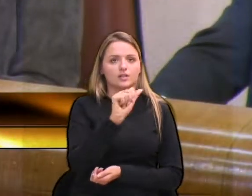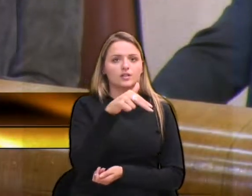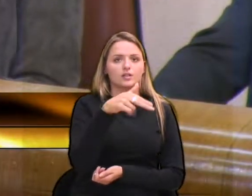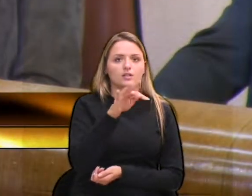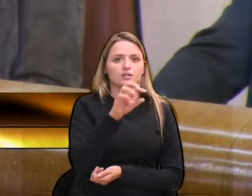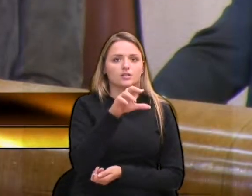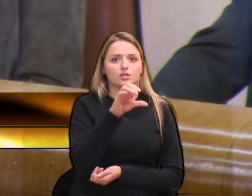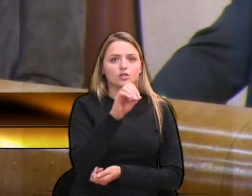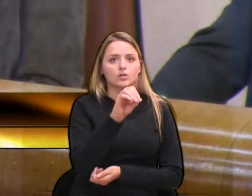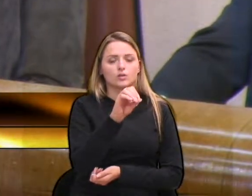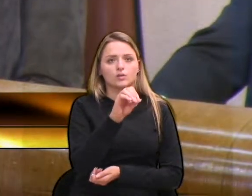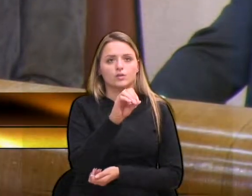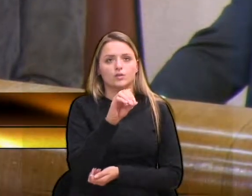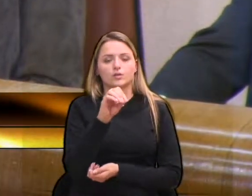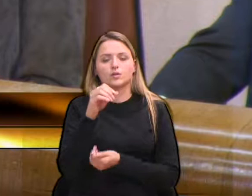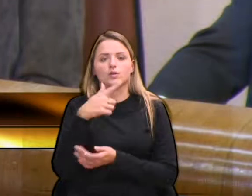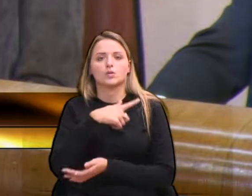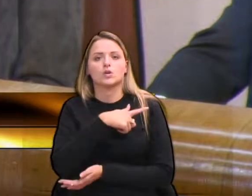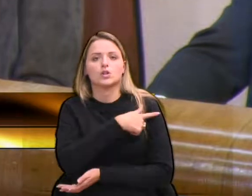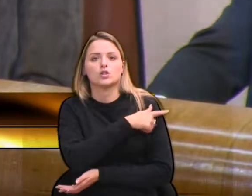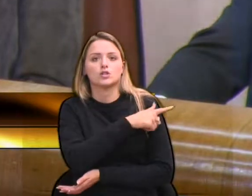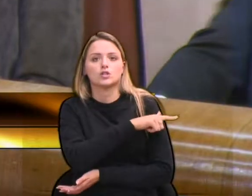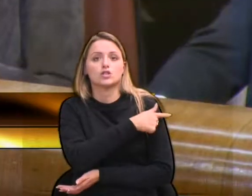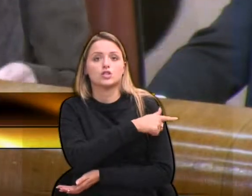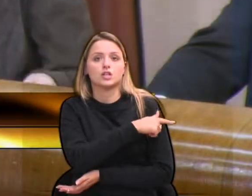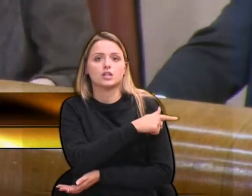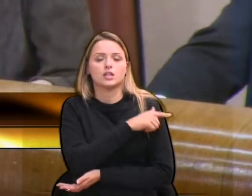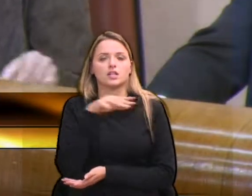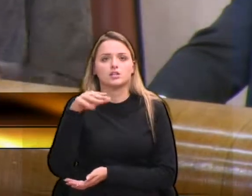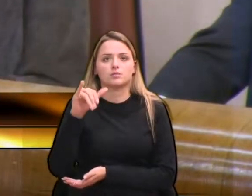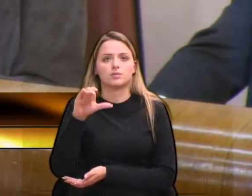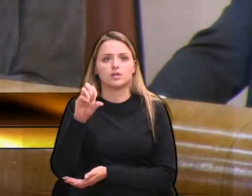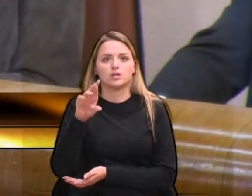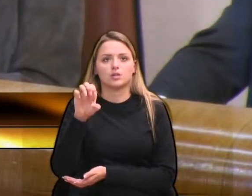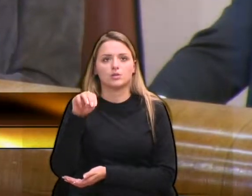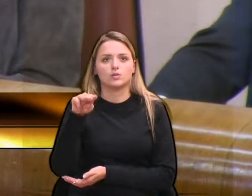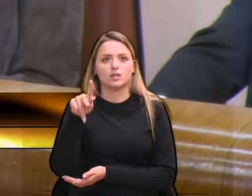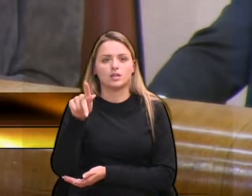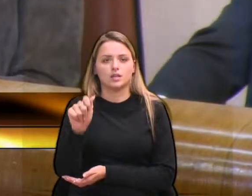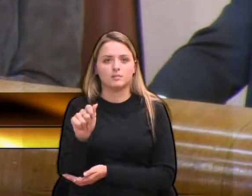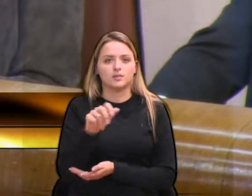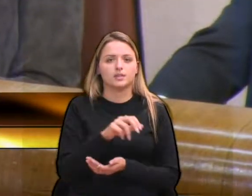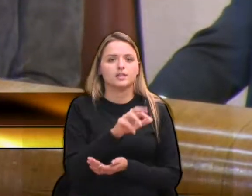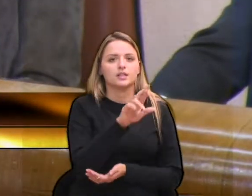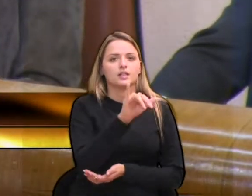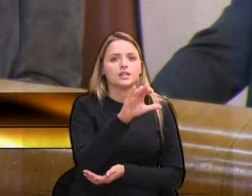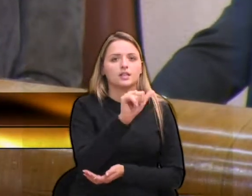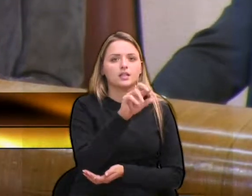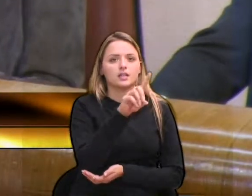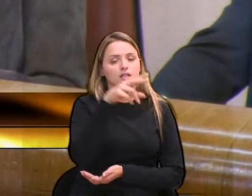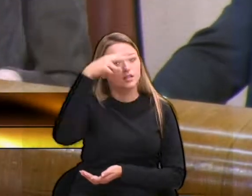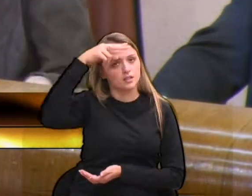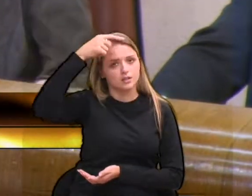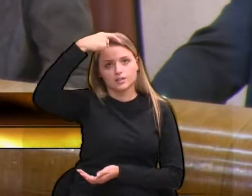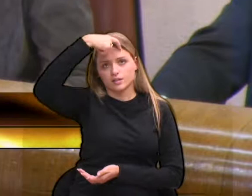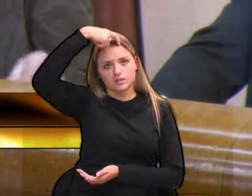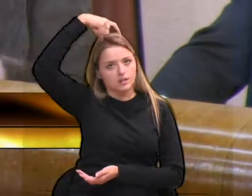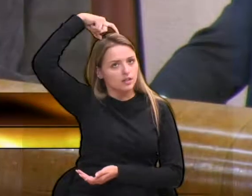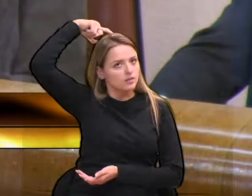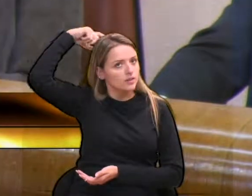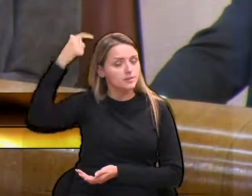Carlos Bressan, gerente executivo da Microempa. Ricardo Fabres,